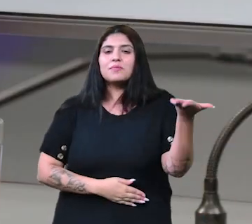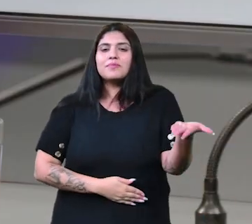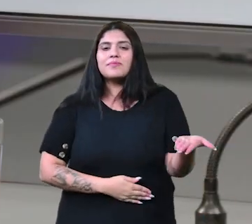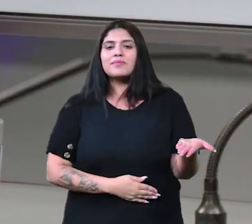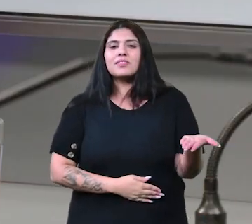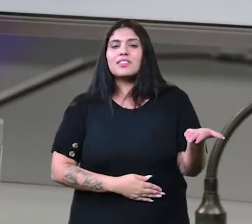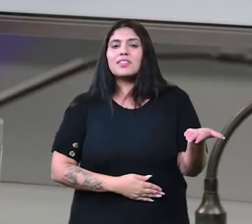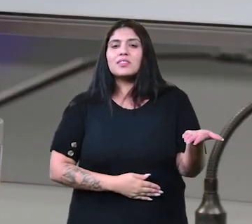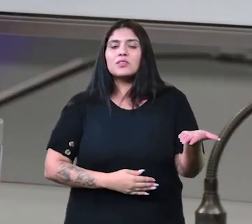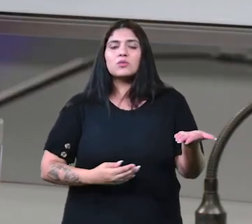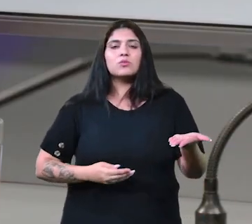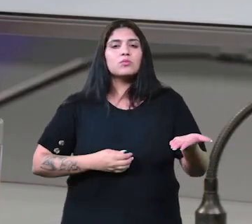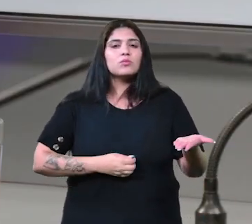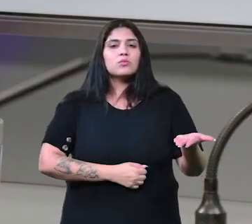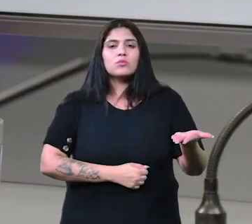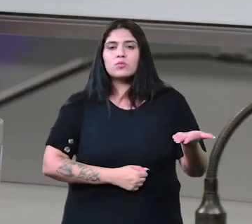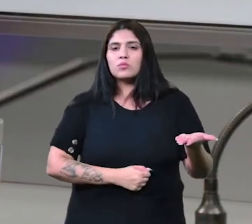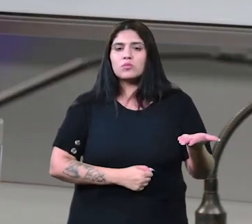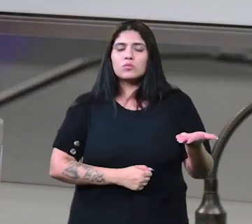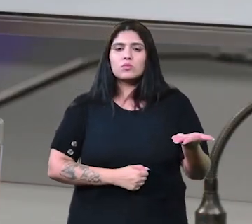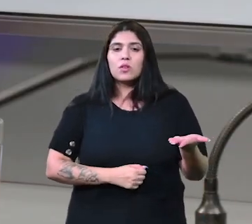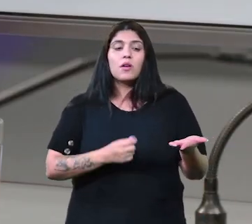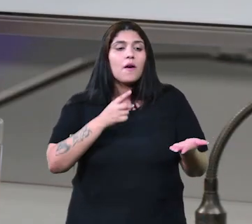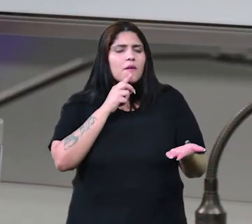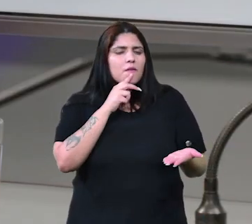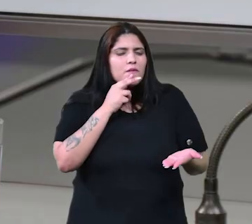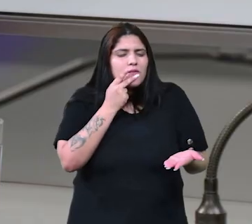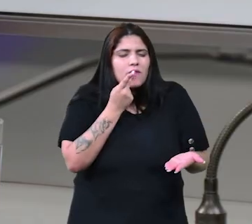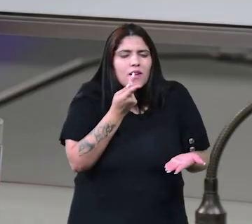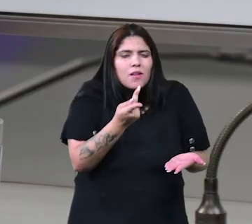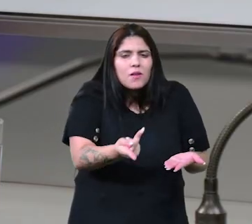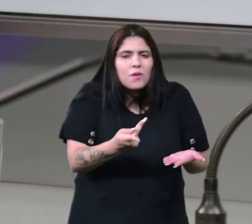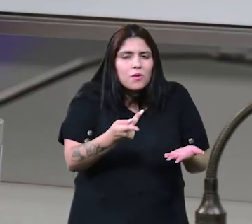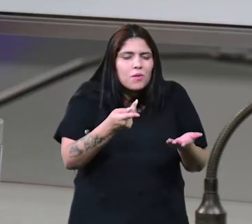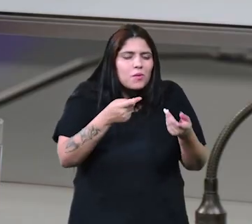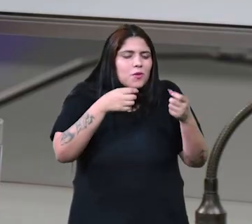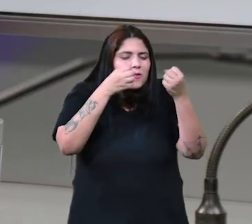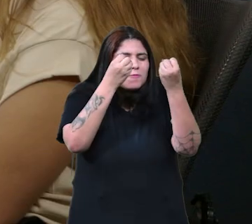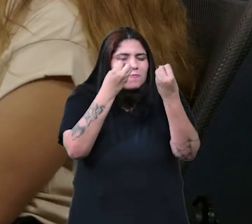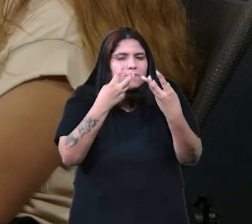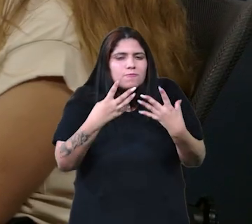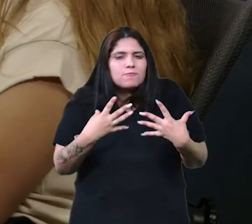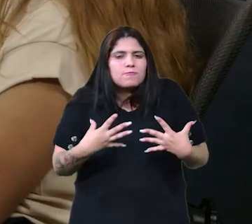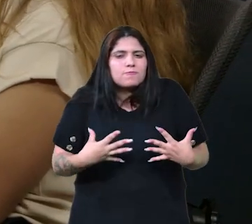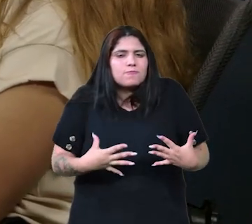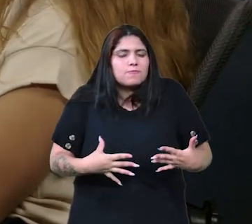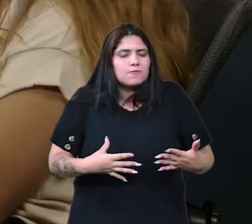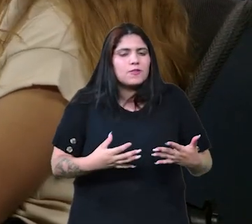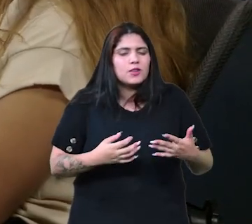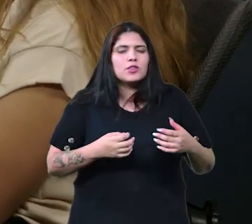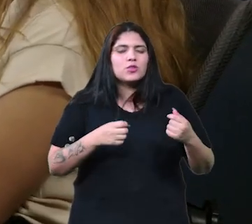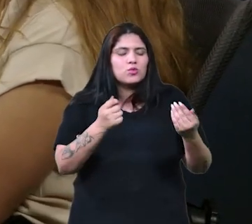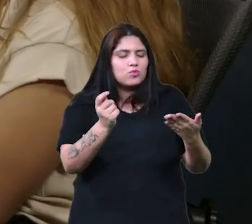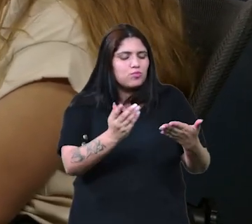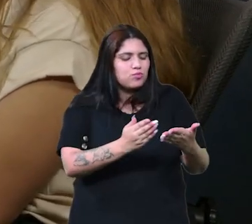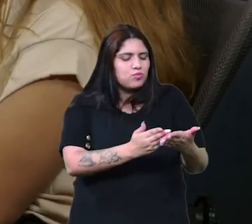buscar falou para você uma descrição do cardápio que não teria um sal ou alguma coisa assim,